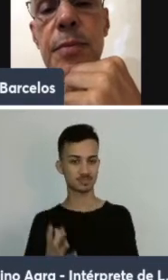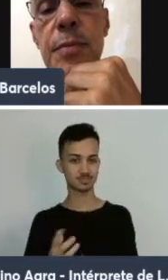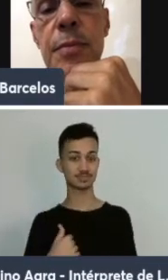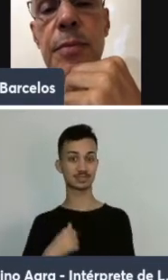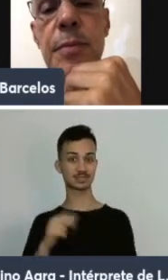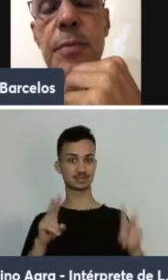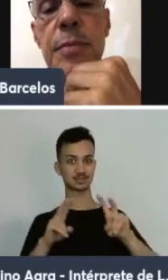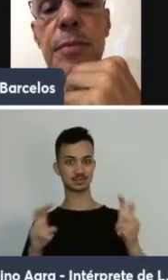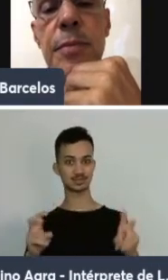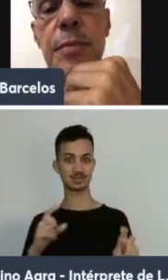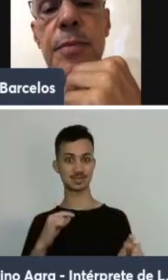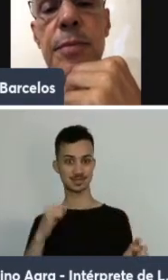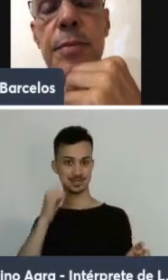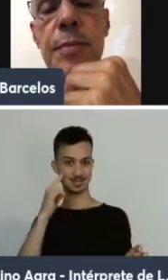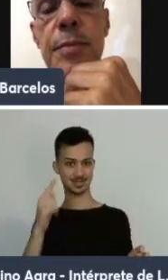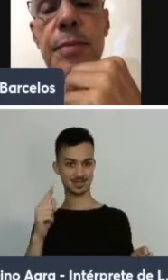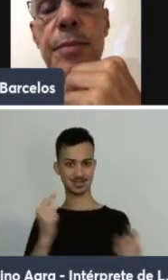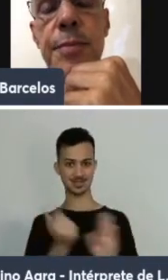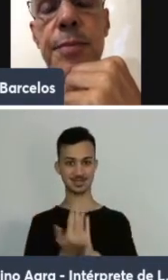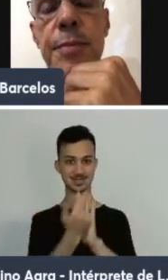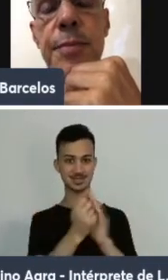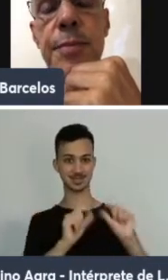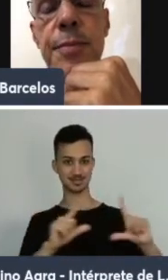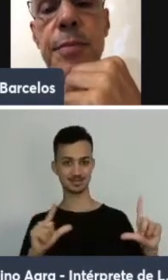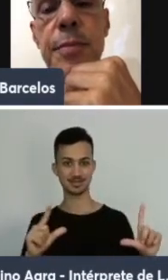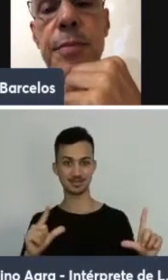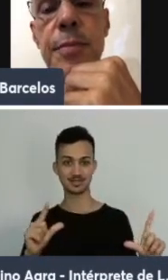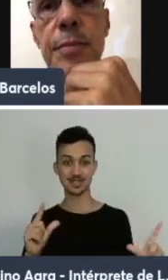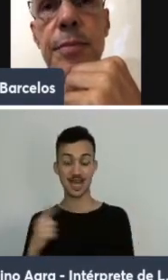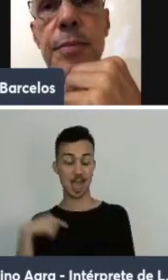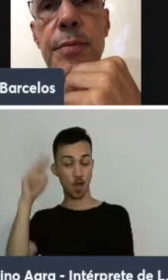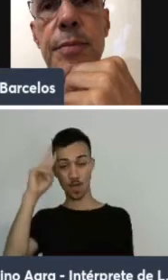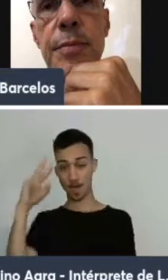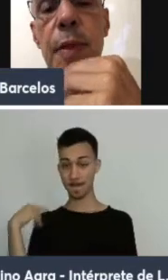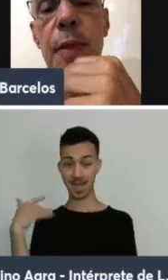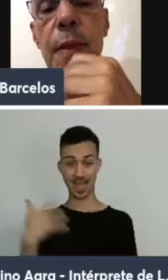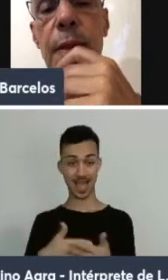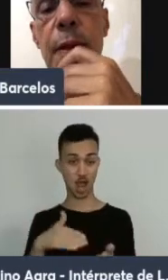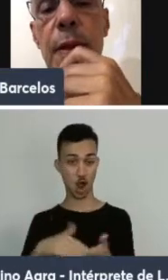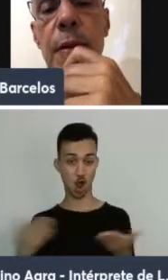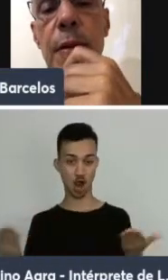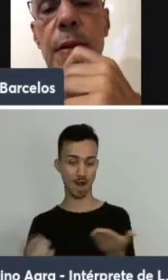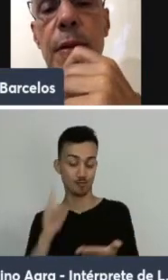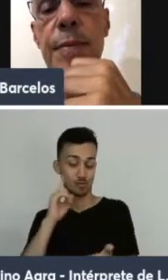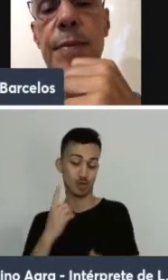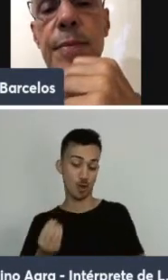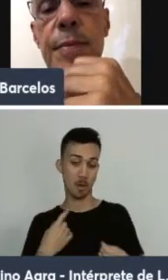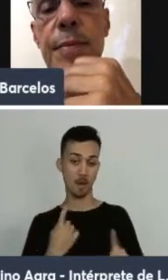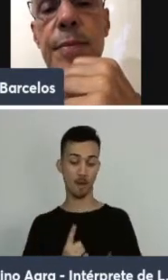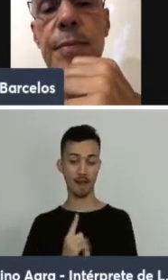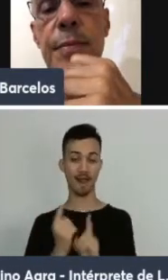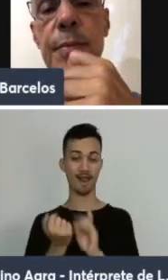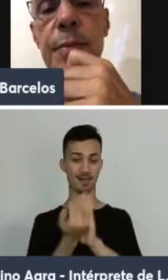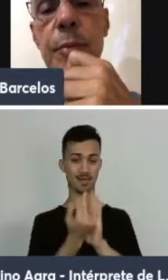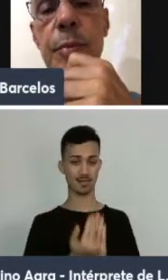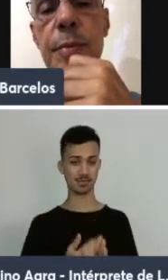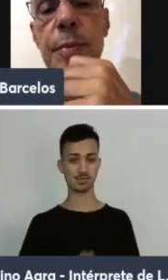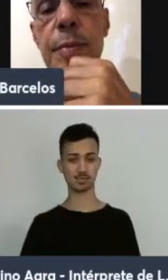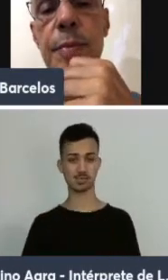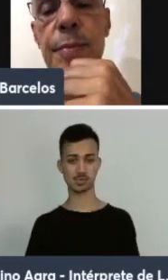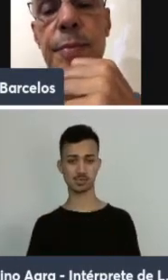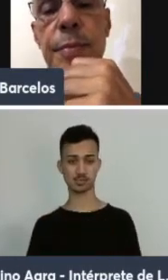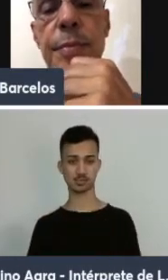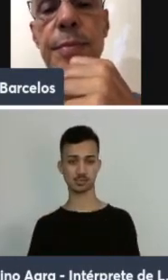era um desenho louco, eu assisti no Instituto Biju, eu lembro até hoje. Eu não sei aonde encontrar esse desenho. Ele mostrava